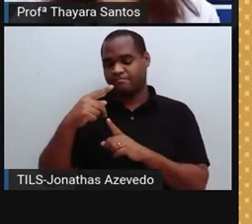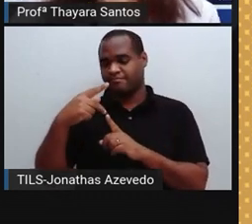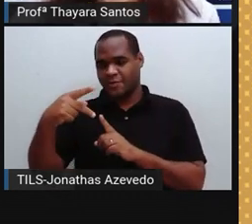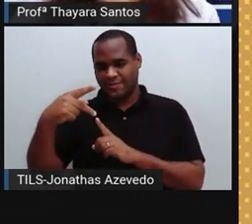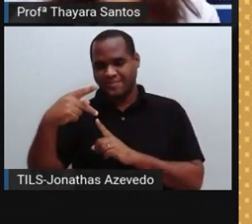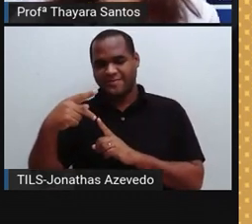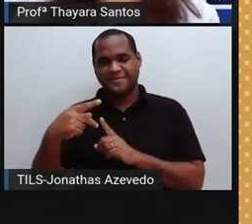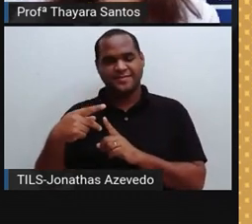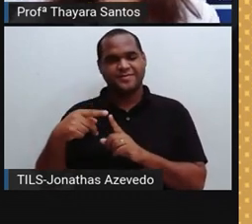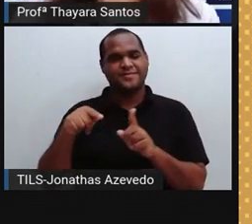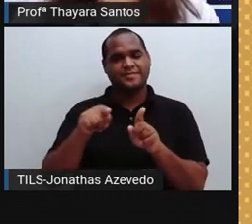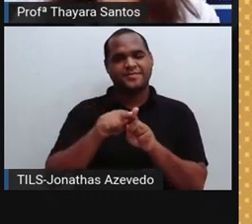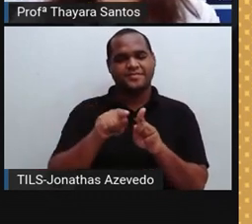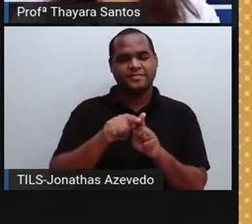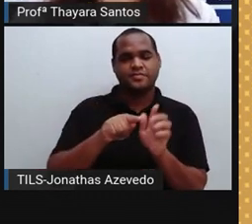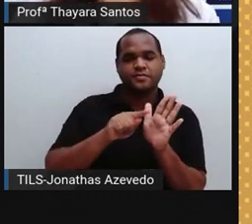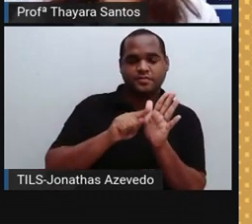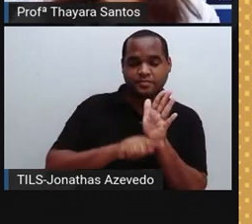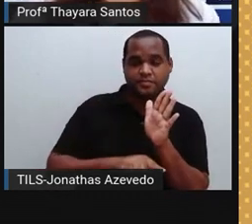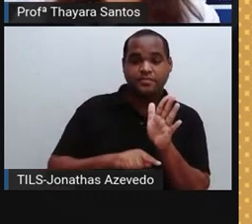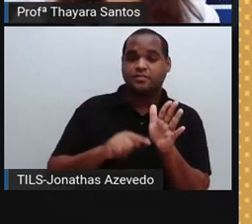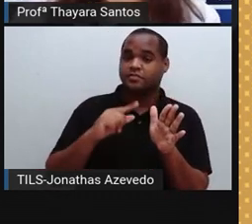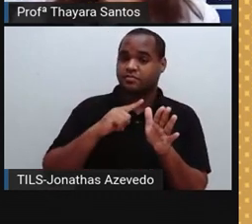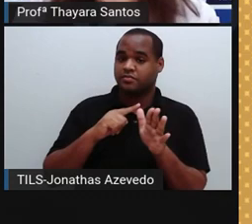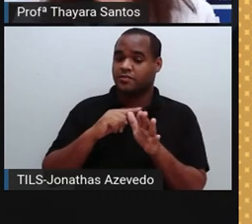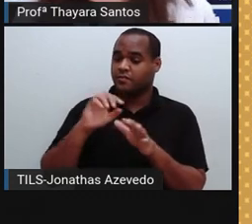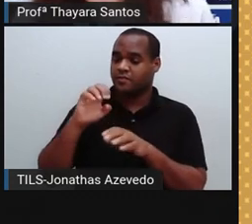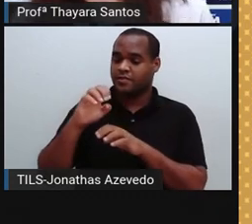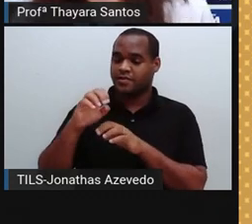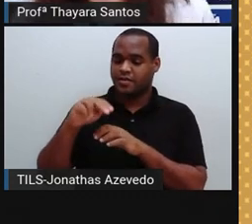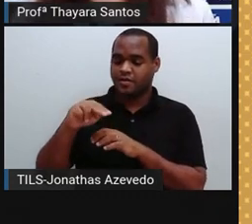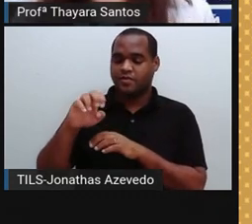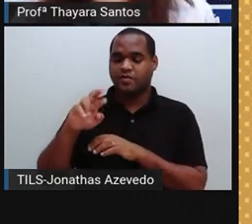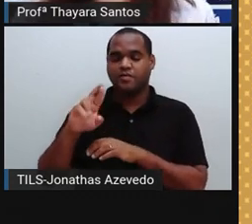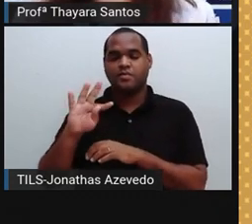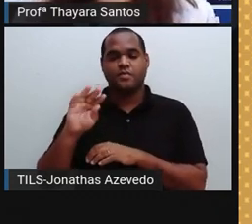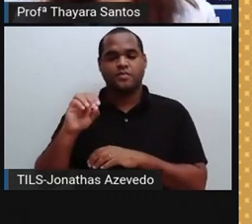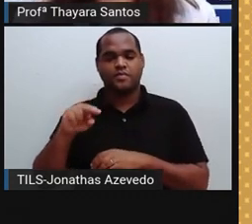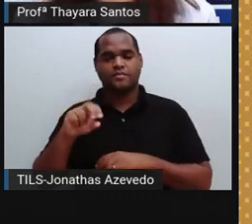e partículas com carga elétrica neutra, que são os nêutrons.